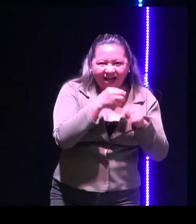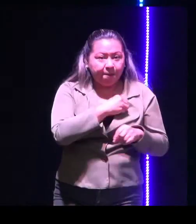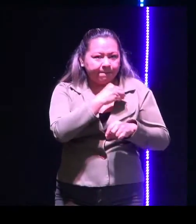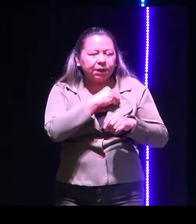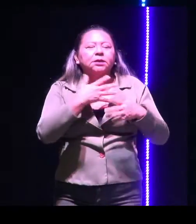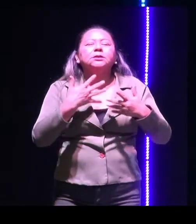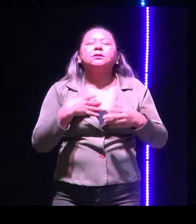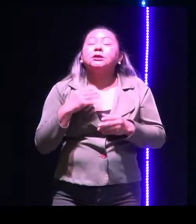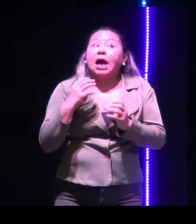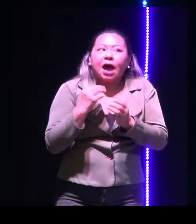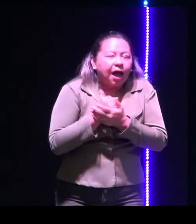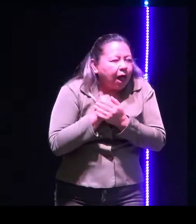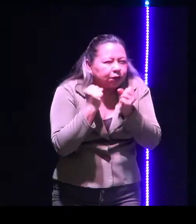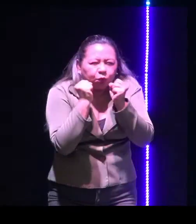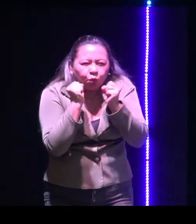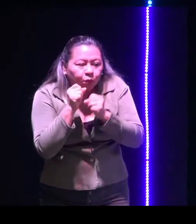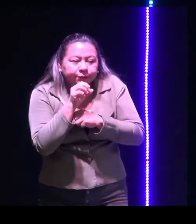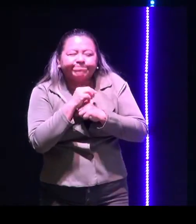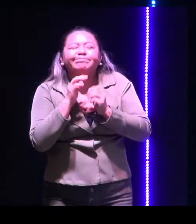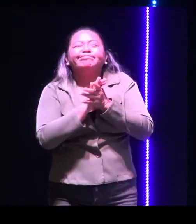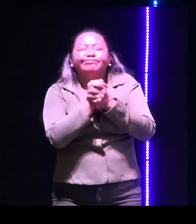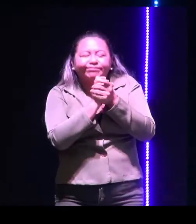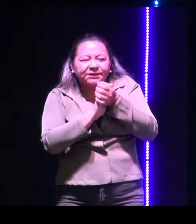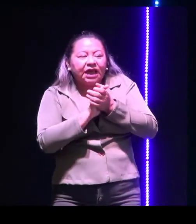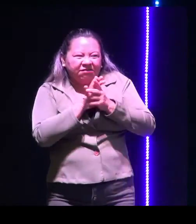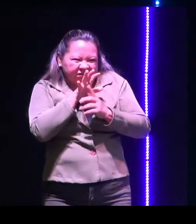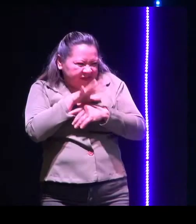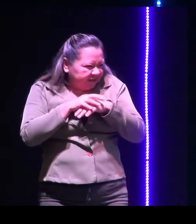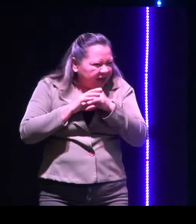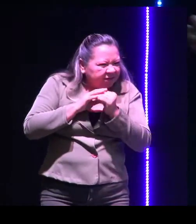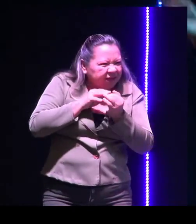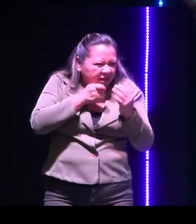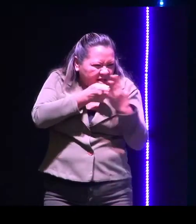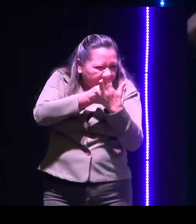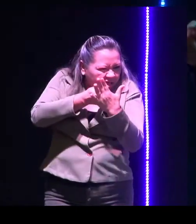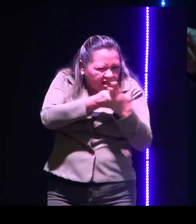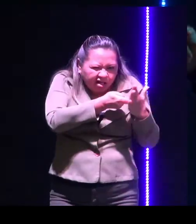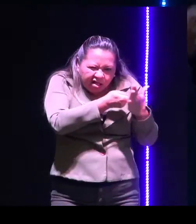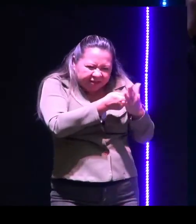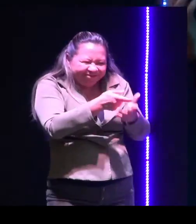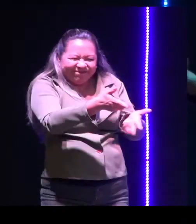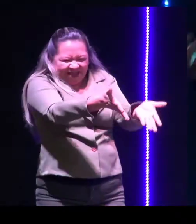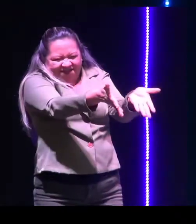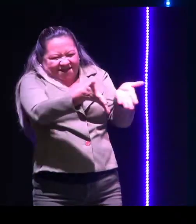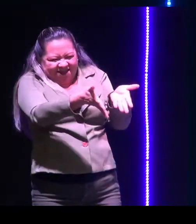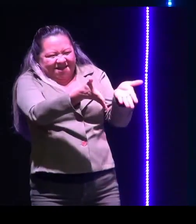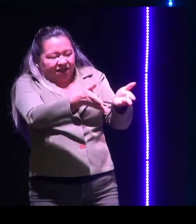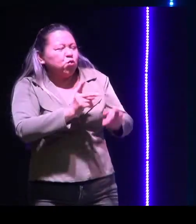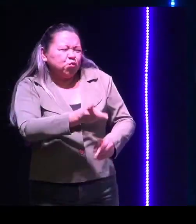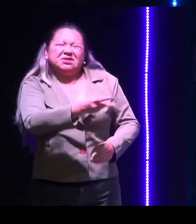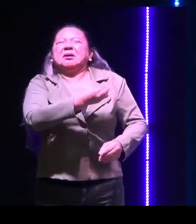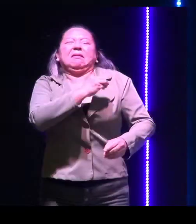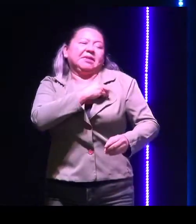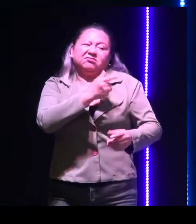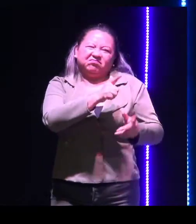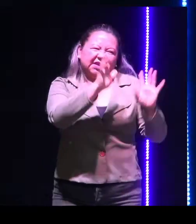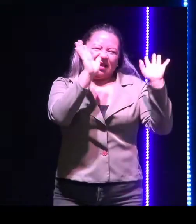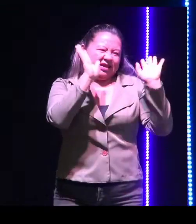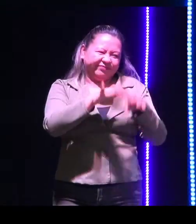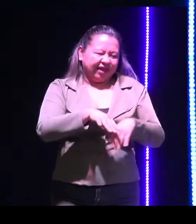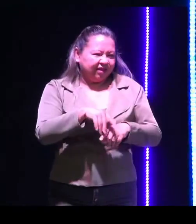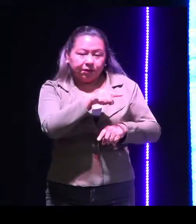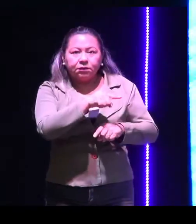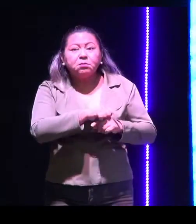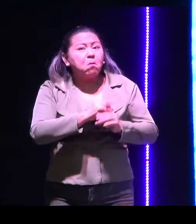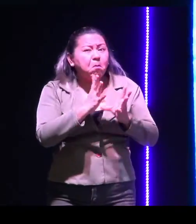vendo como... De novo, está vendo isso? Está vendo que não existe jeito para ti, não tem jeito para ti, não tem isso, não tem aquilo? E aí é uma série